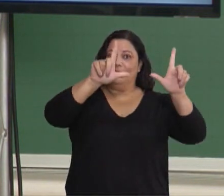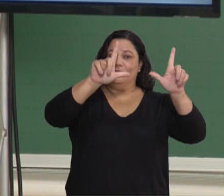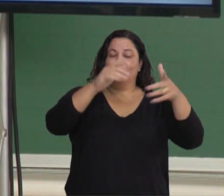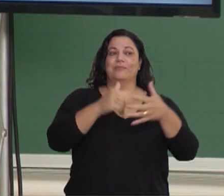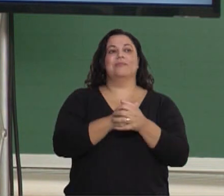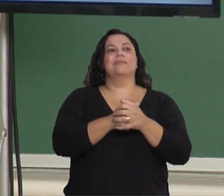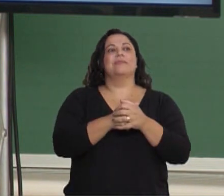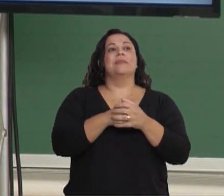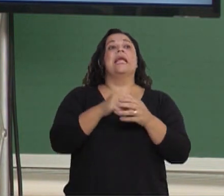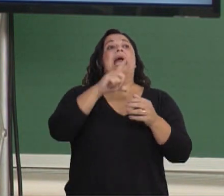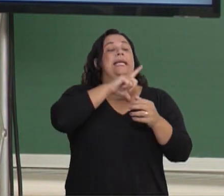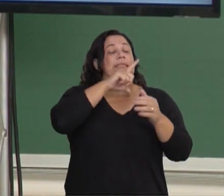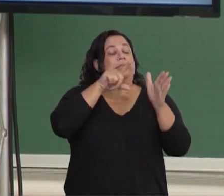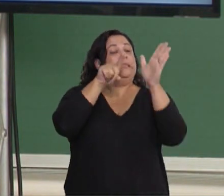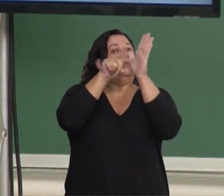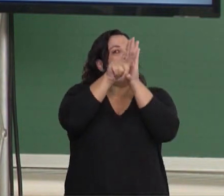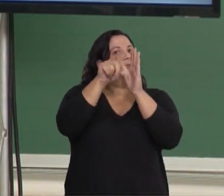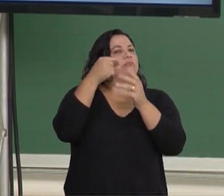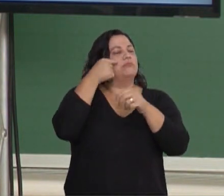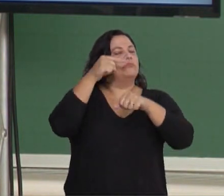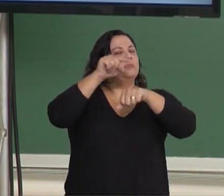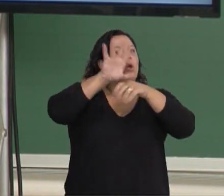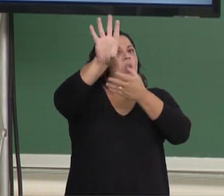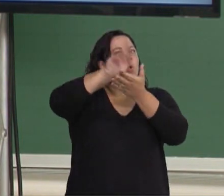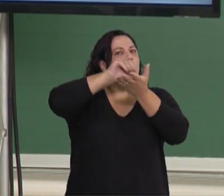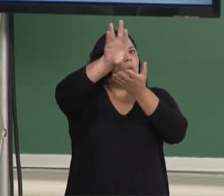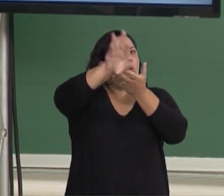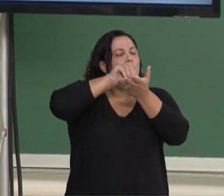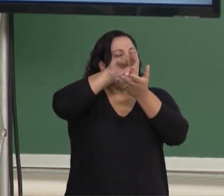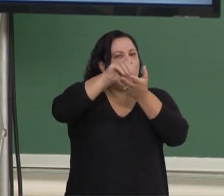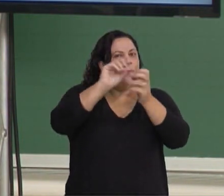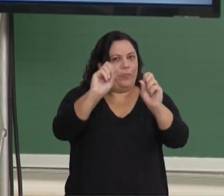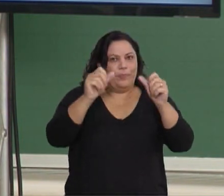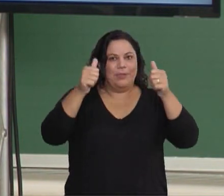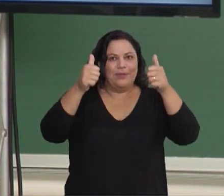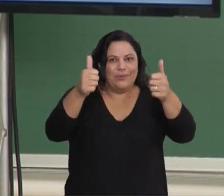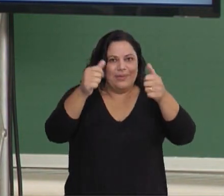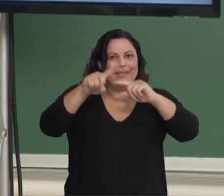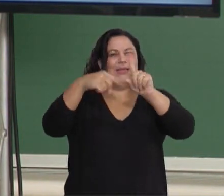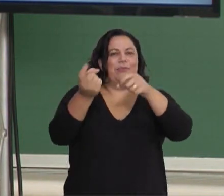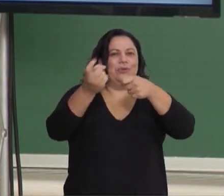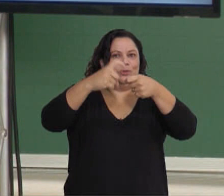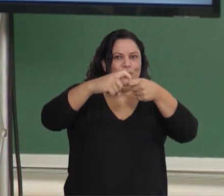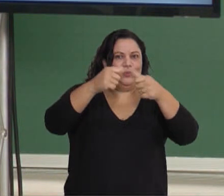questão, mas eu vou deixar para vocês copiarem a resposta que daqui a pouco voltamos aqui na charge.